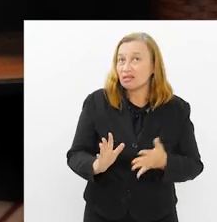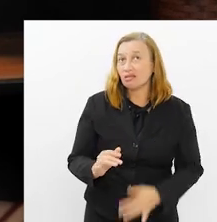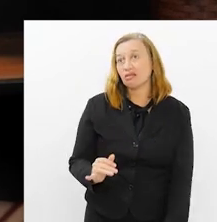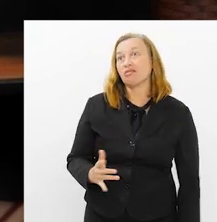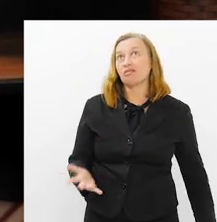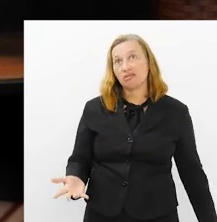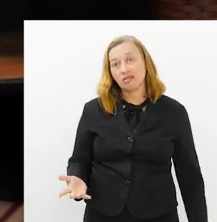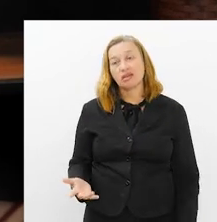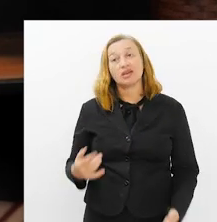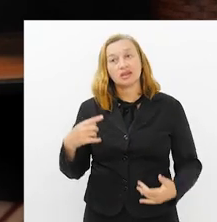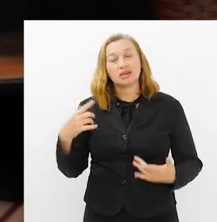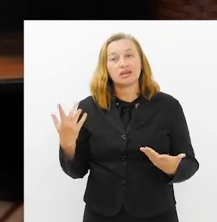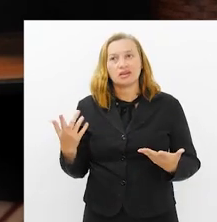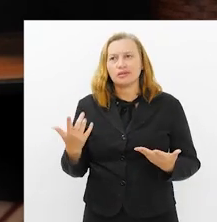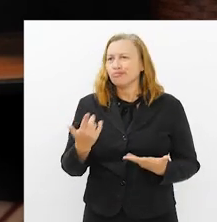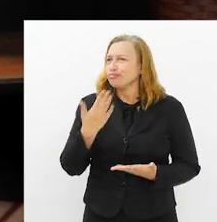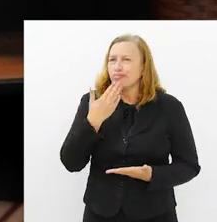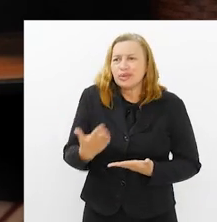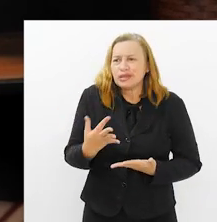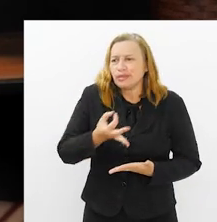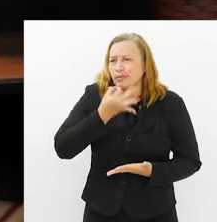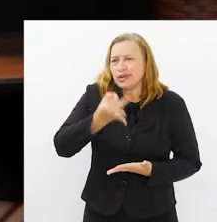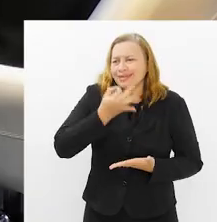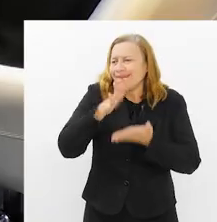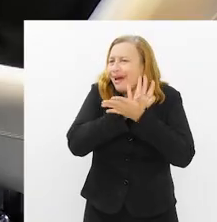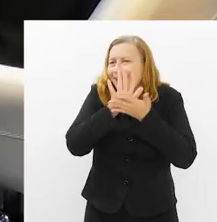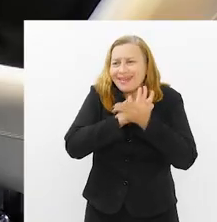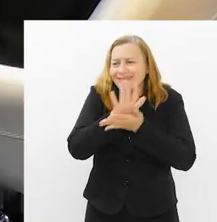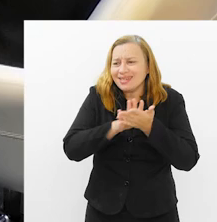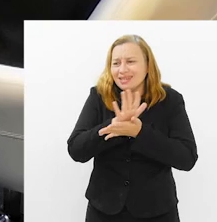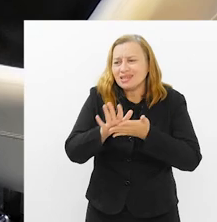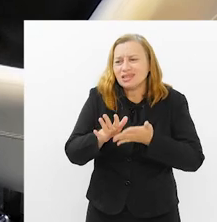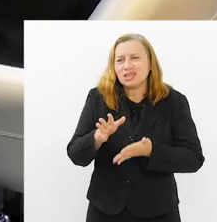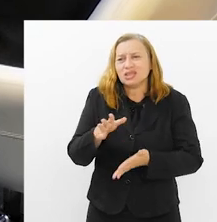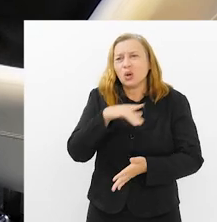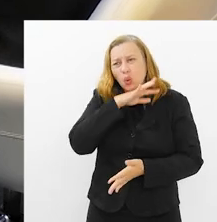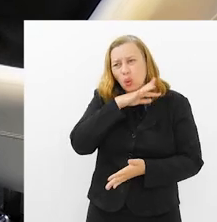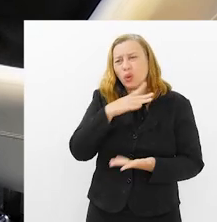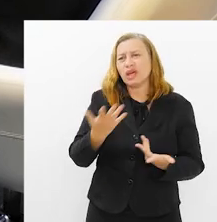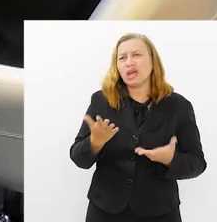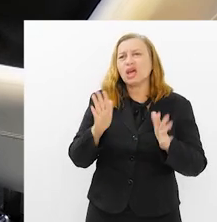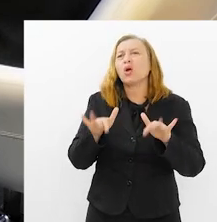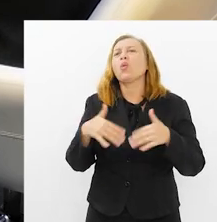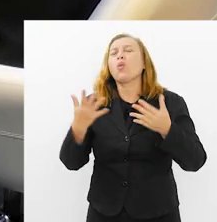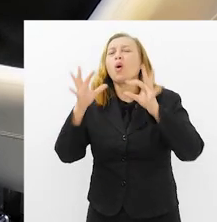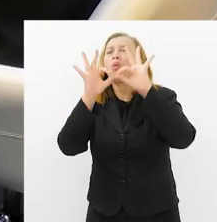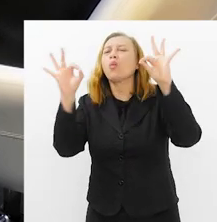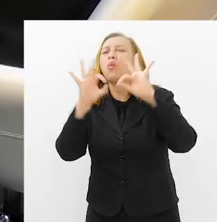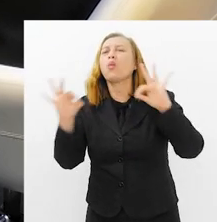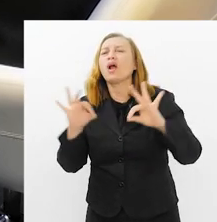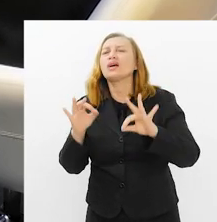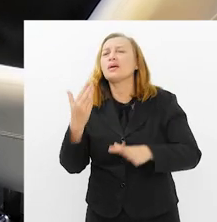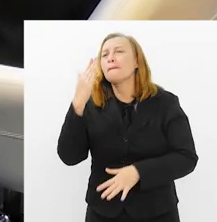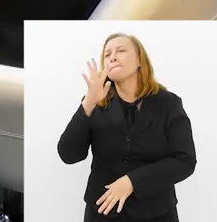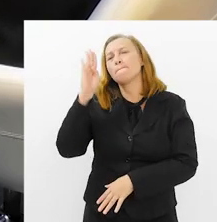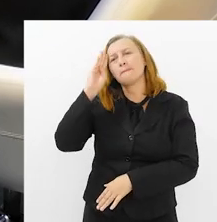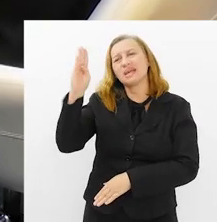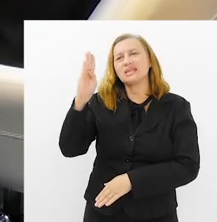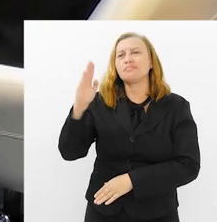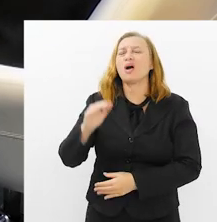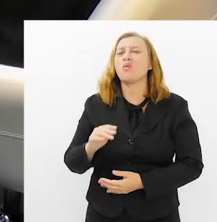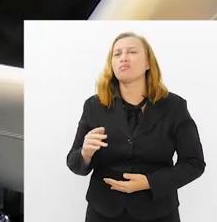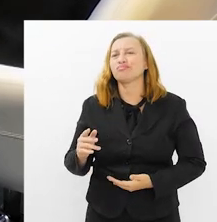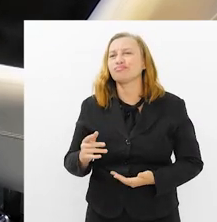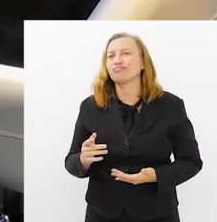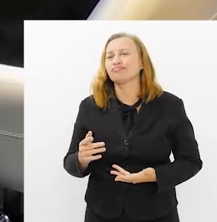mesmo sem noção, né? A gente não pediu opinião. Bastante cruéis. Exatamente. Quais seriam os principais pontos que